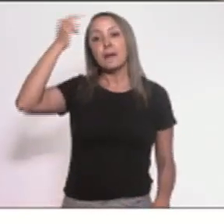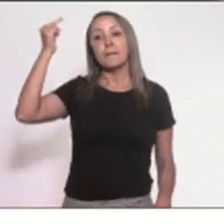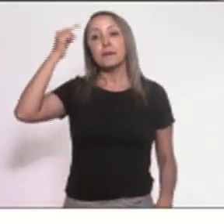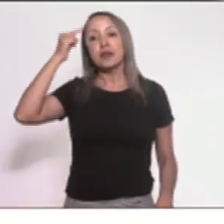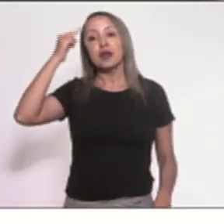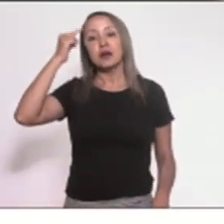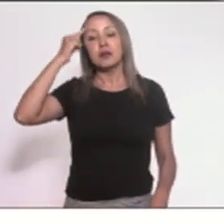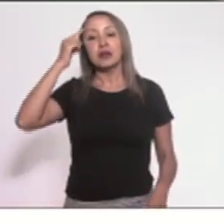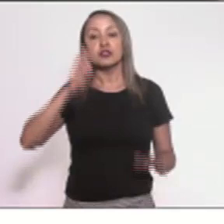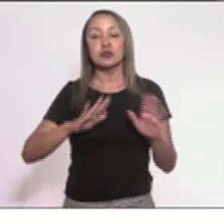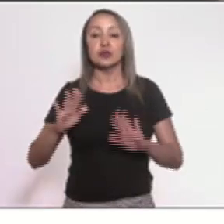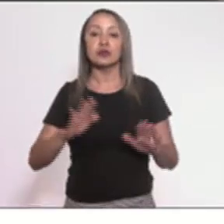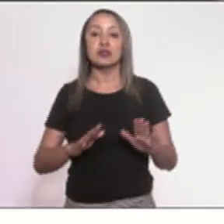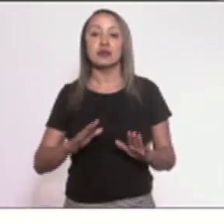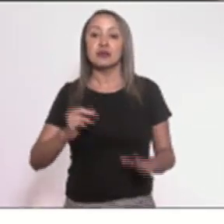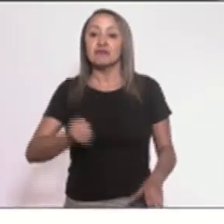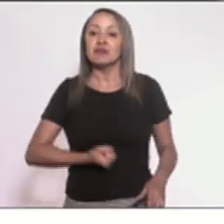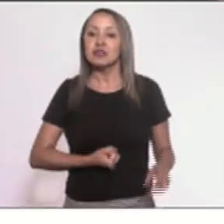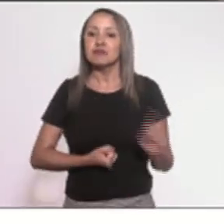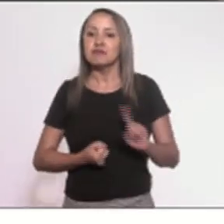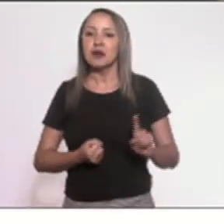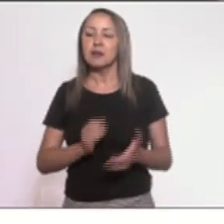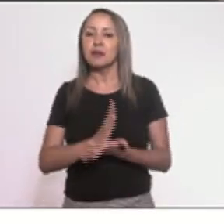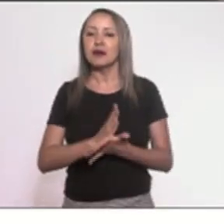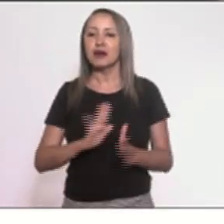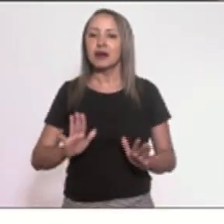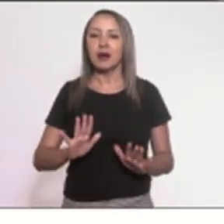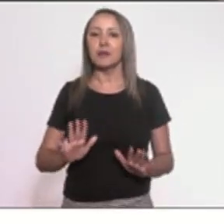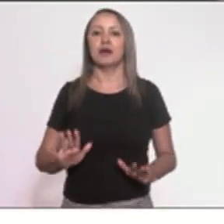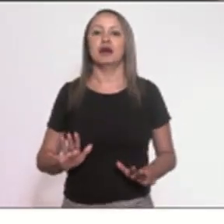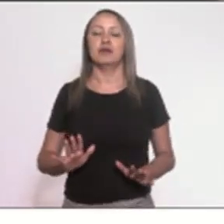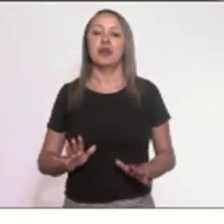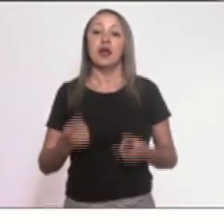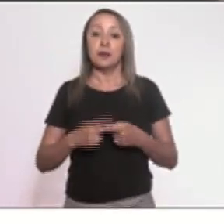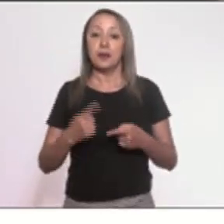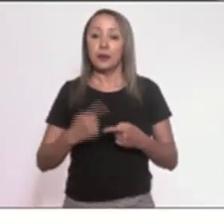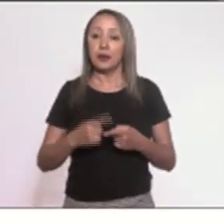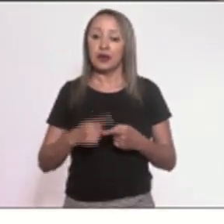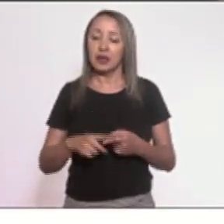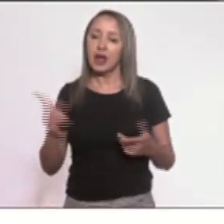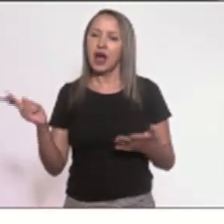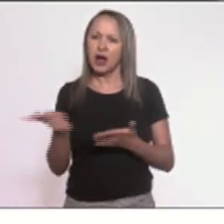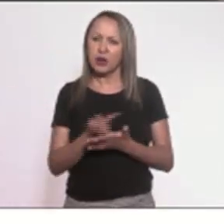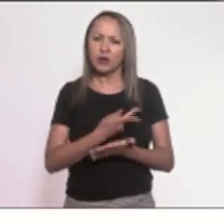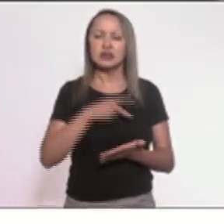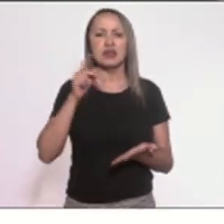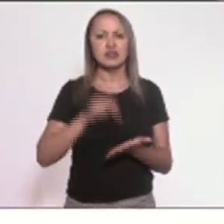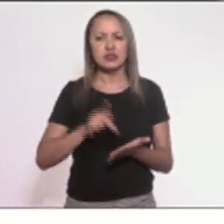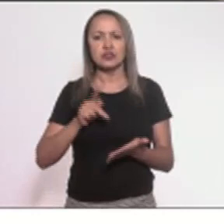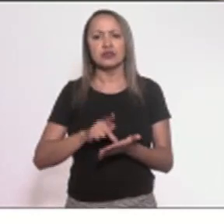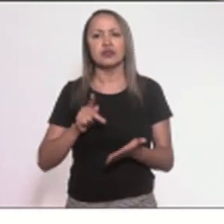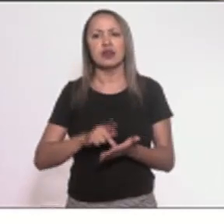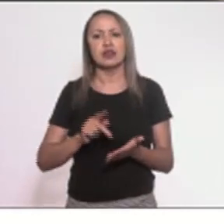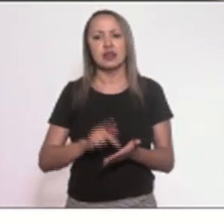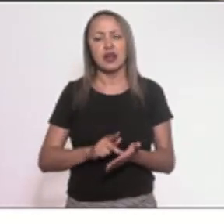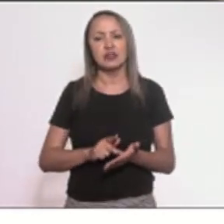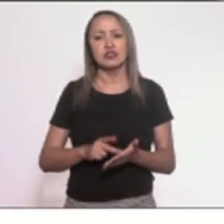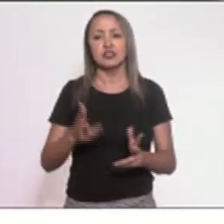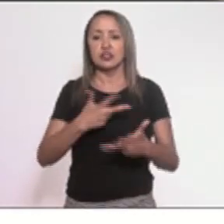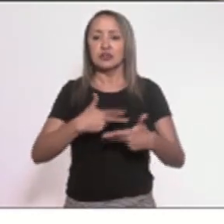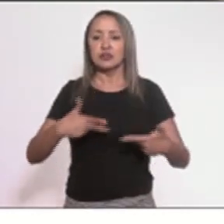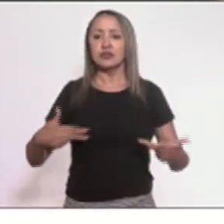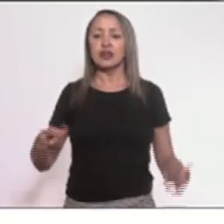ao suicídio. Nessa matéria, a gente teve como dado estatístico de uma realidade muito cruel que a maioria